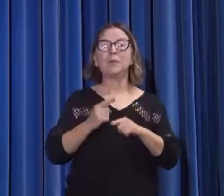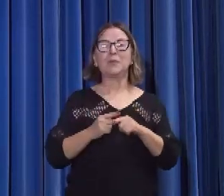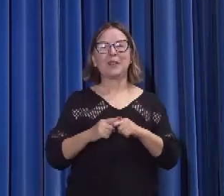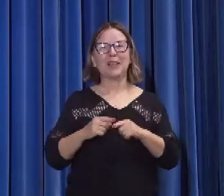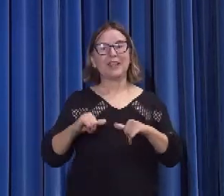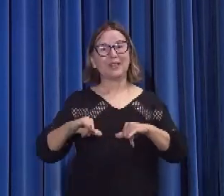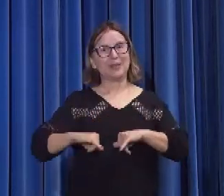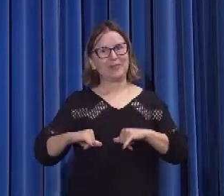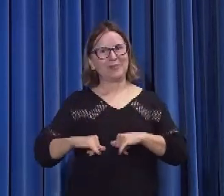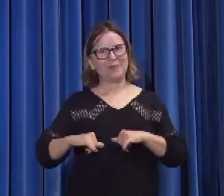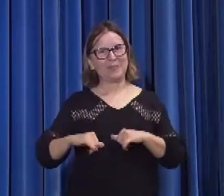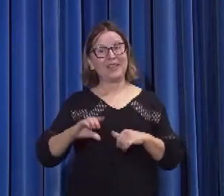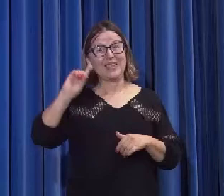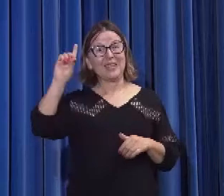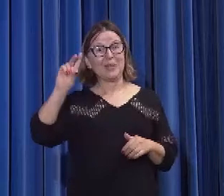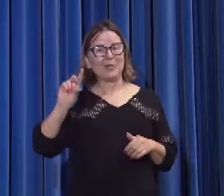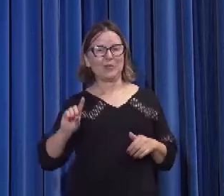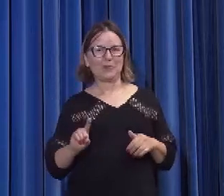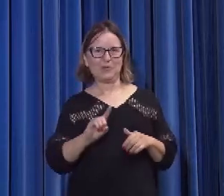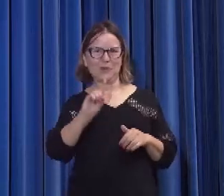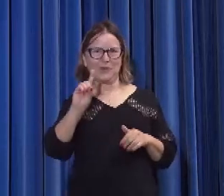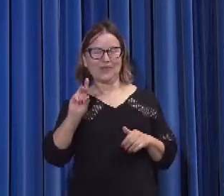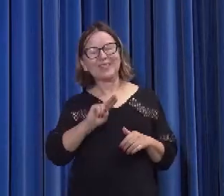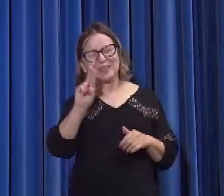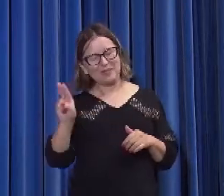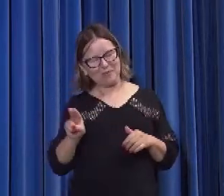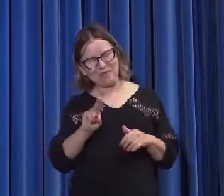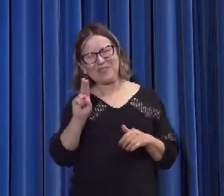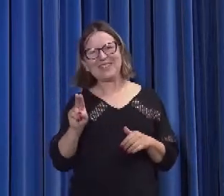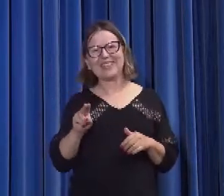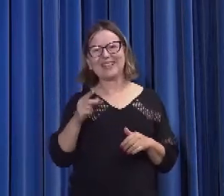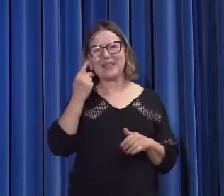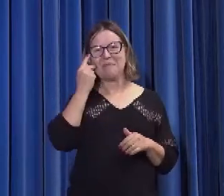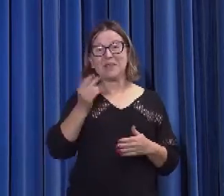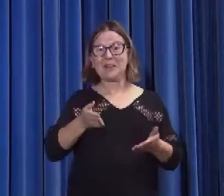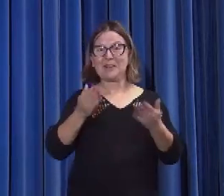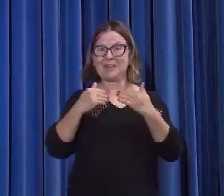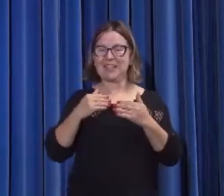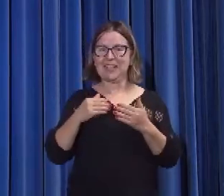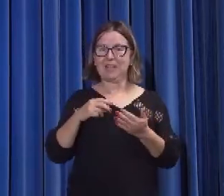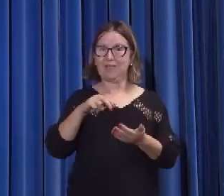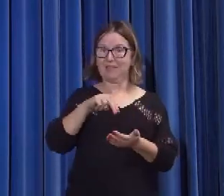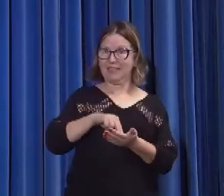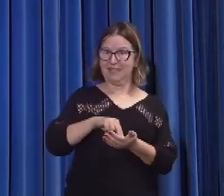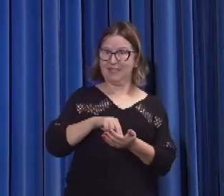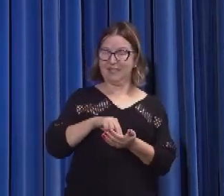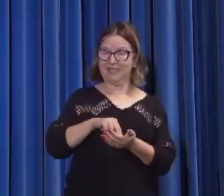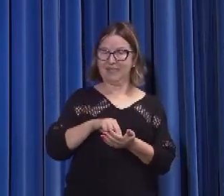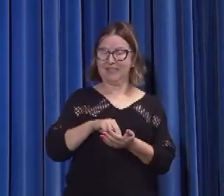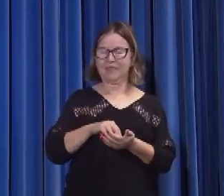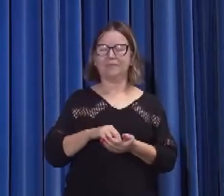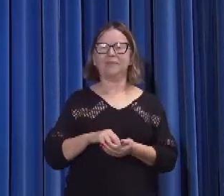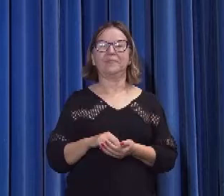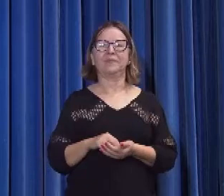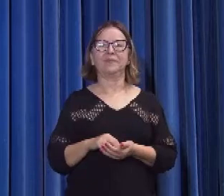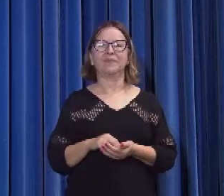Deus para produzir em nós perseverança, a capacidade de resistir.